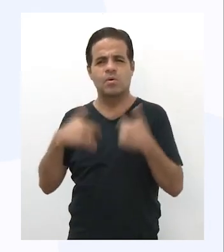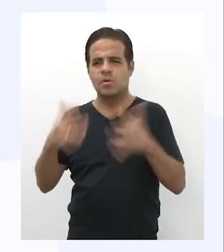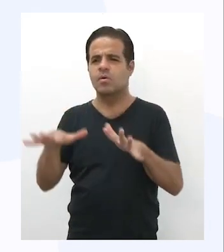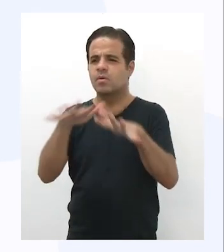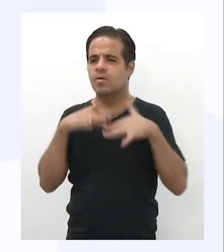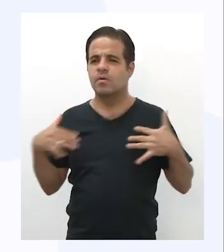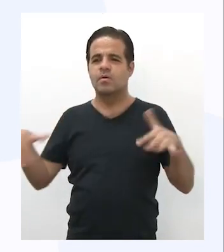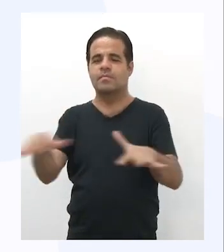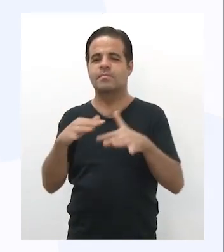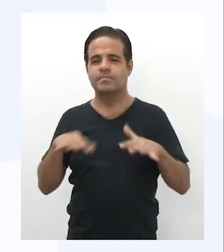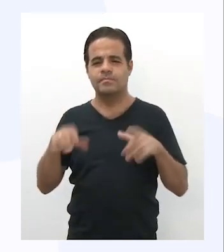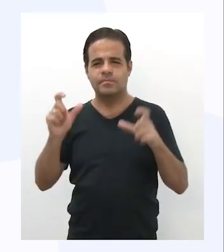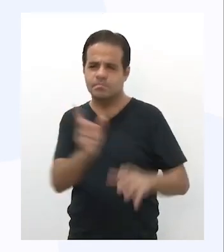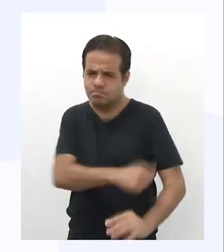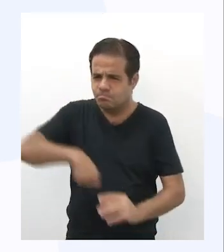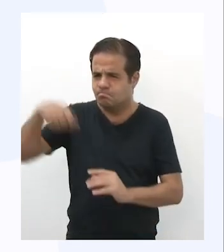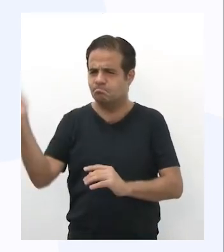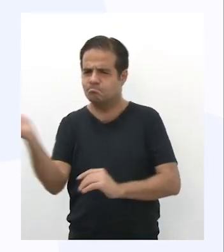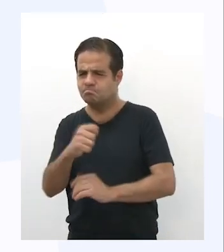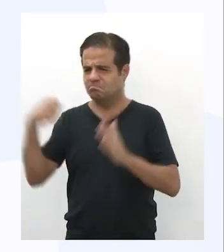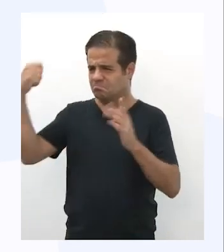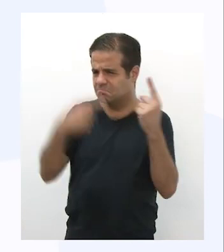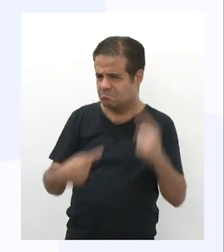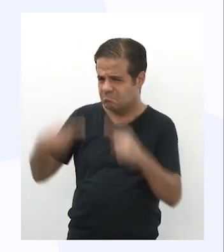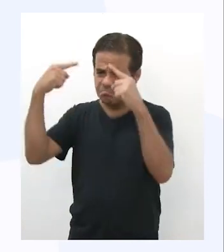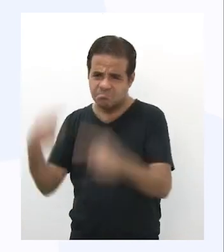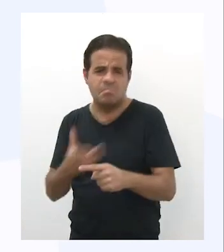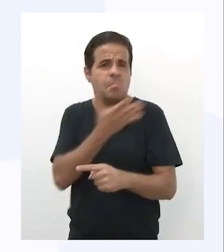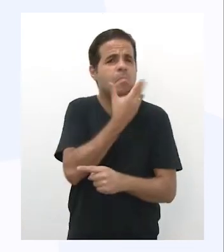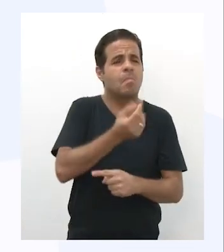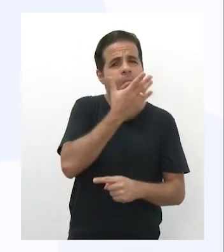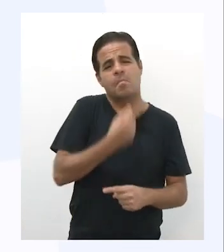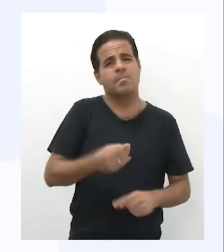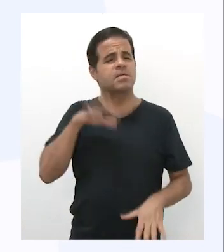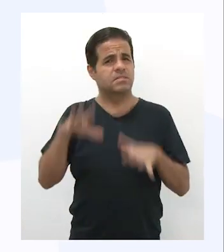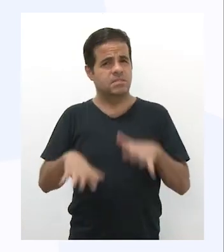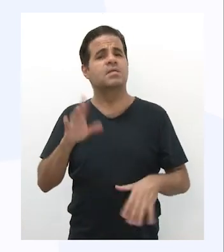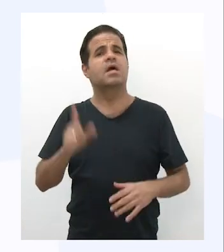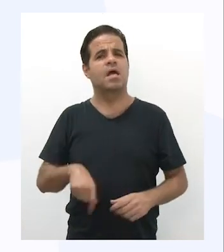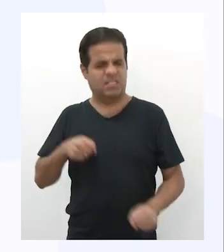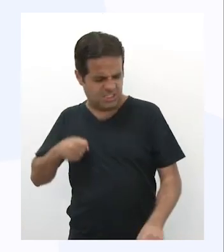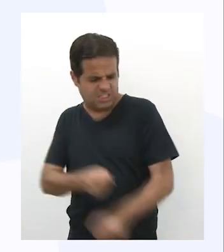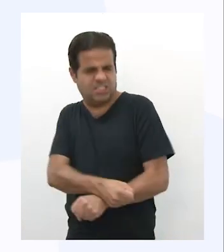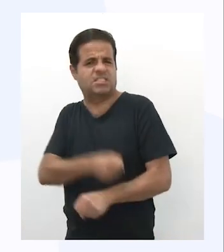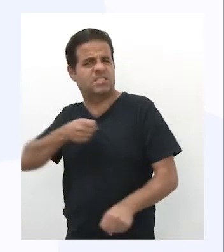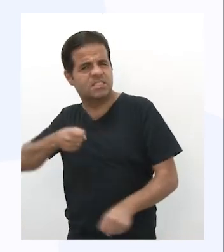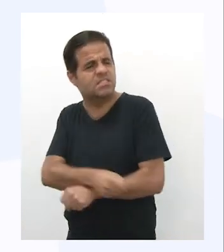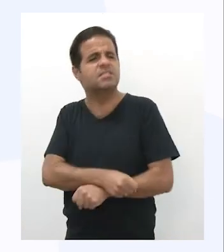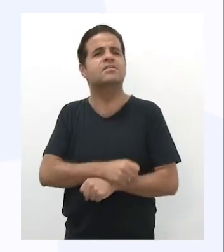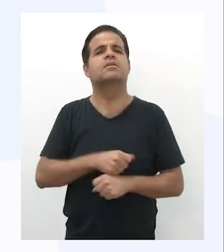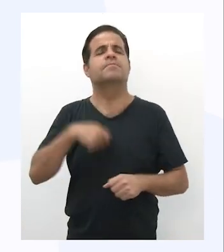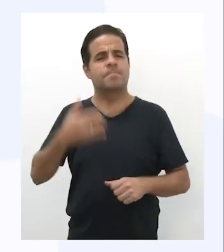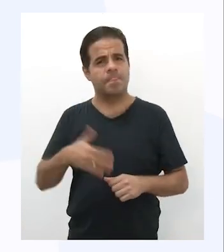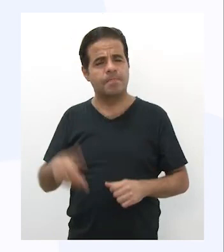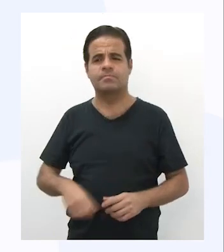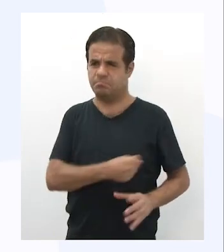no Coliseu. Os gladiadores, então, eles lutavam, eram homens que muitas vezes eram escravos, e esses escravos, eles